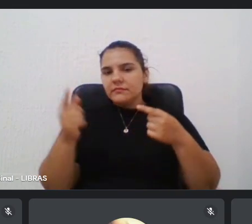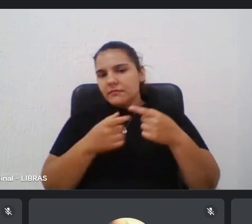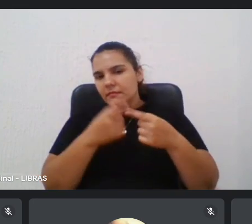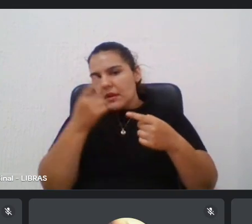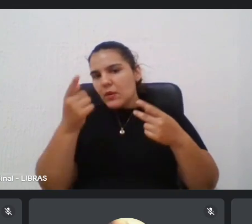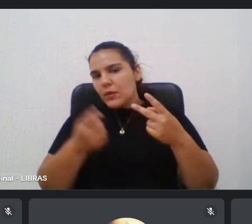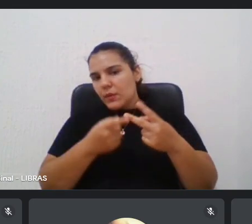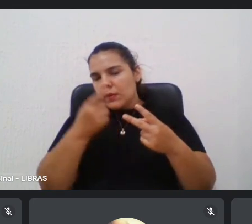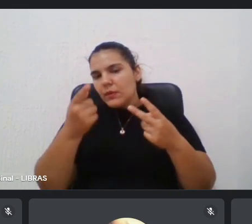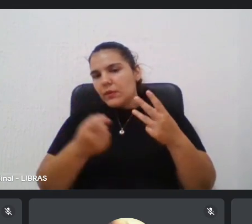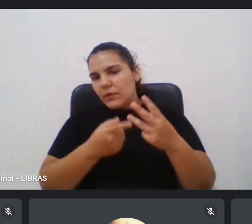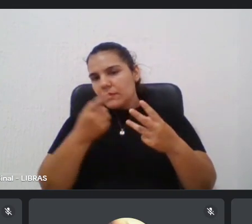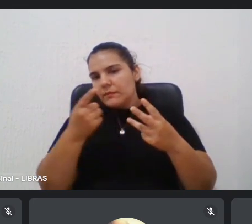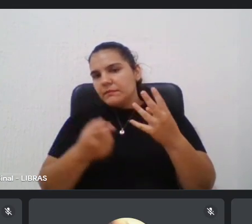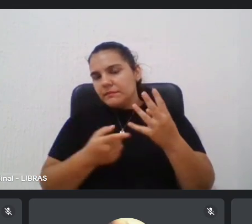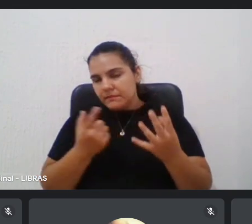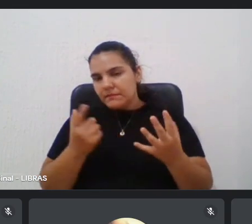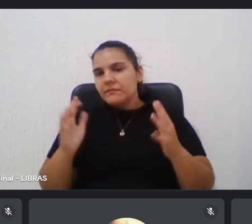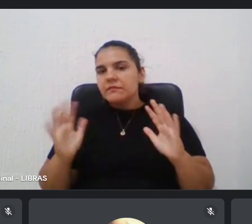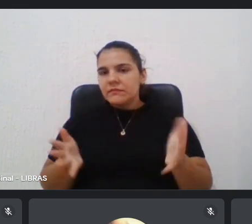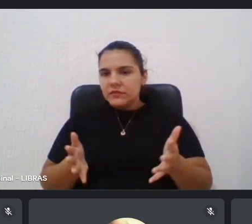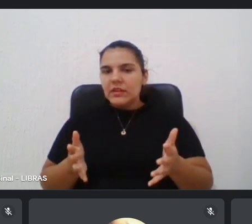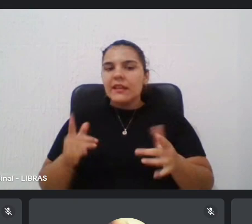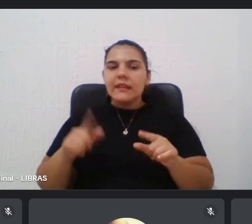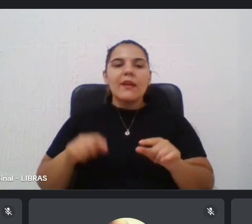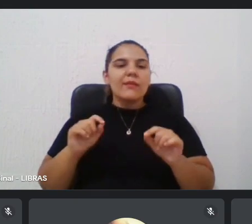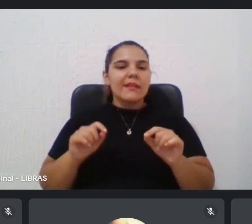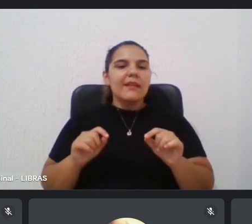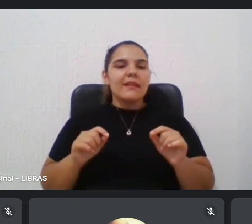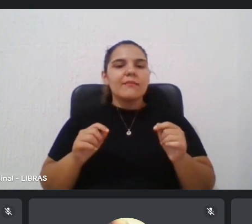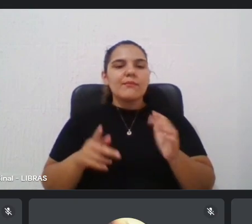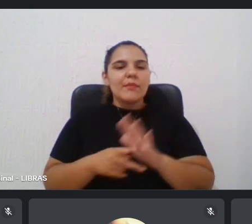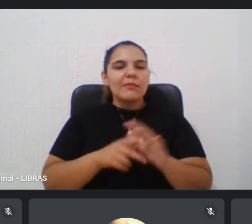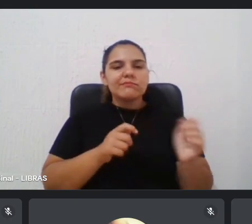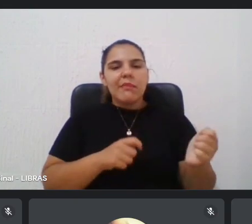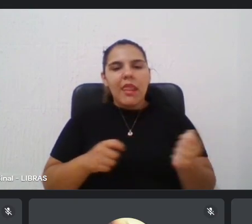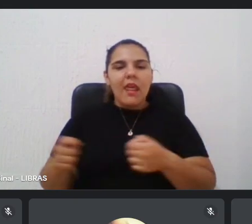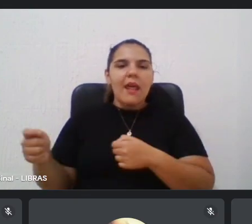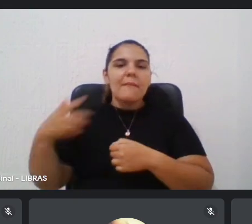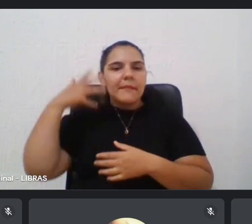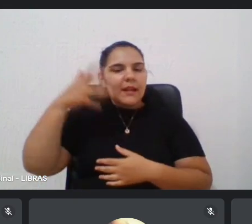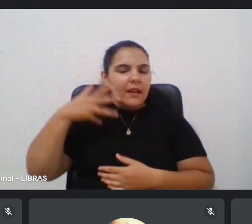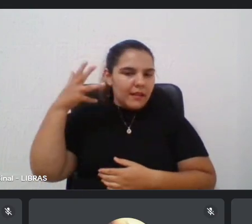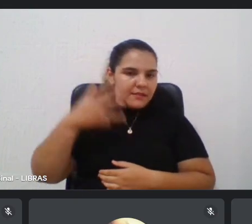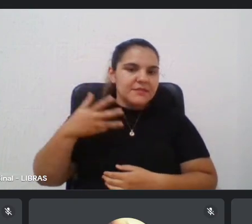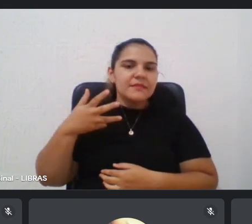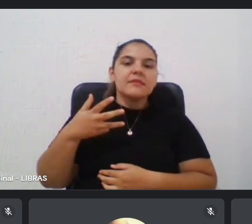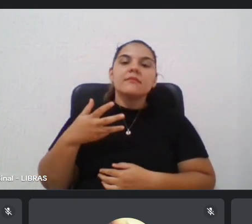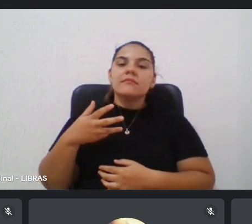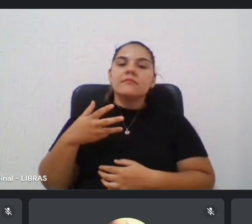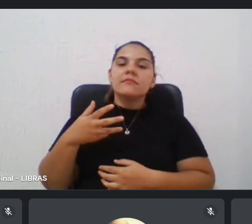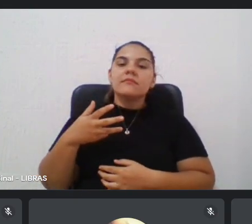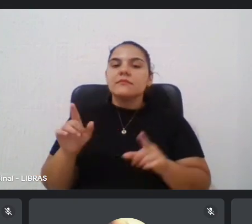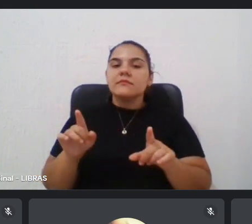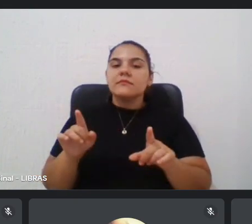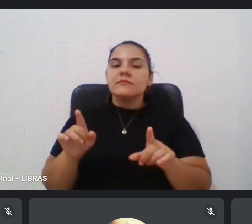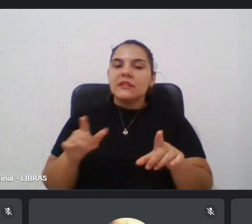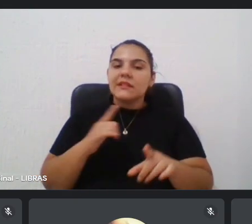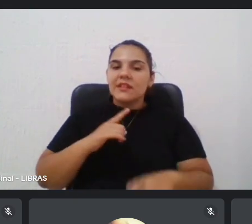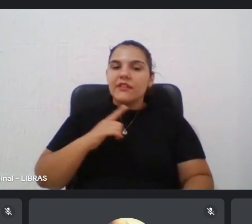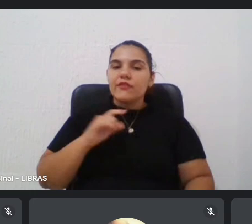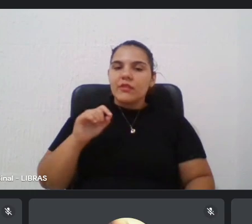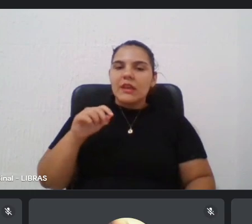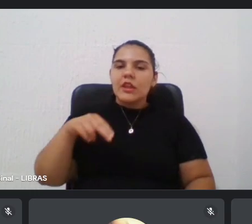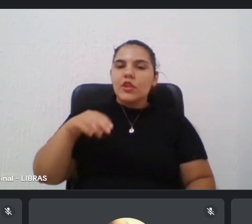palavras, de palestras, mas o Nordeste Psicodélico, quando a gente fez o encerramento, a gente trouxe esse recorte da